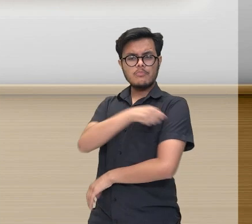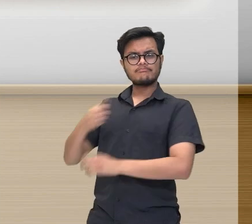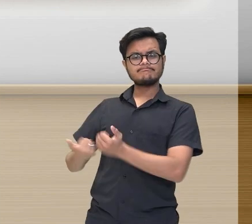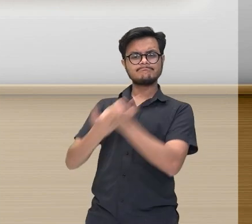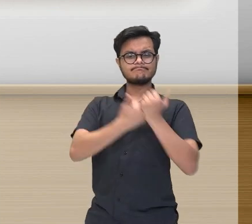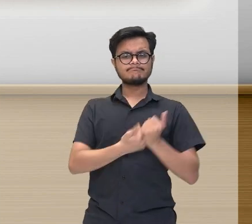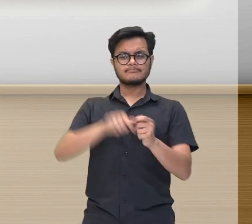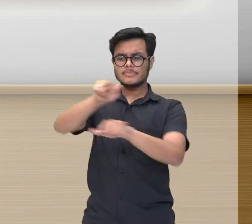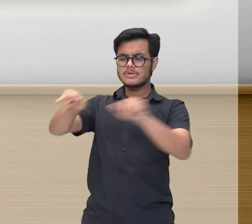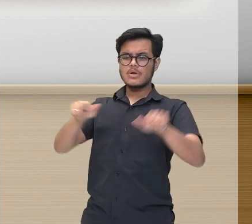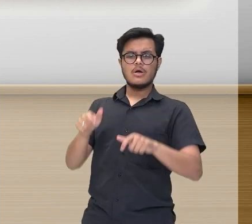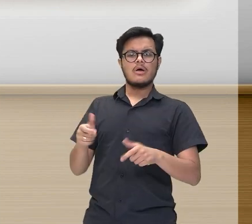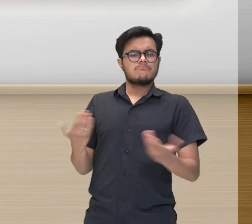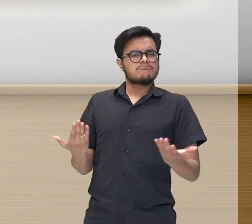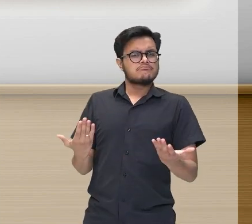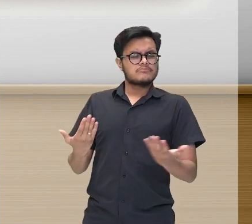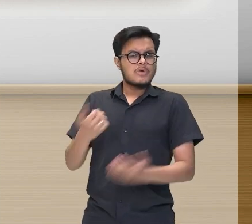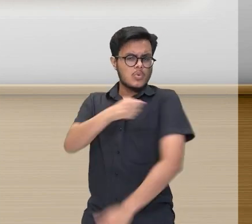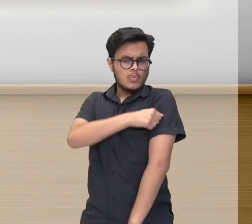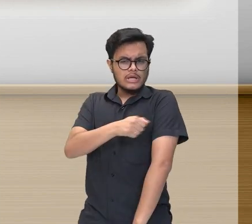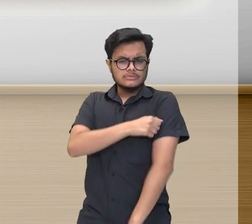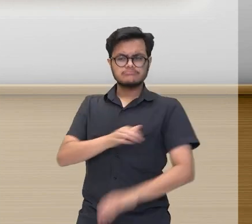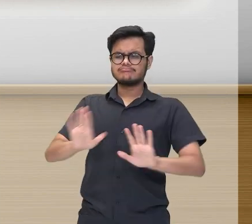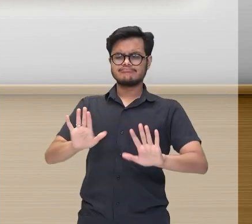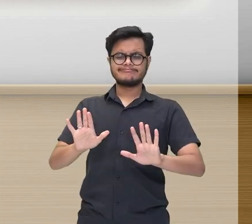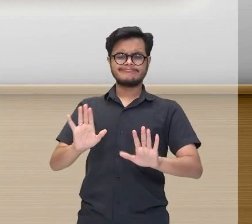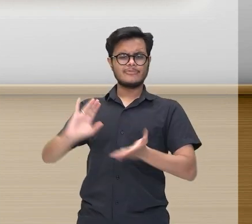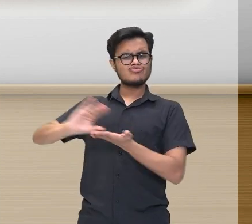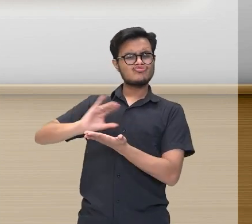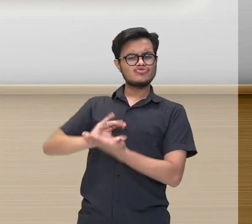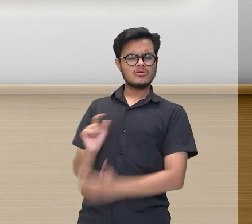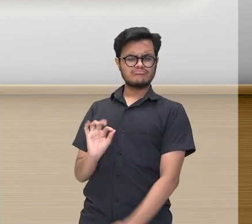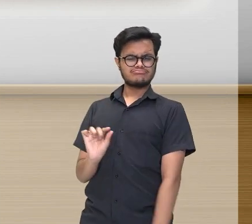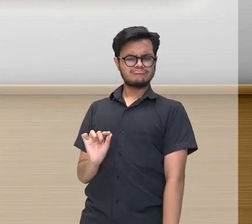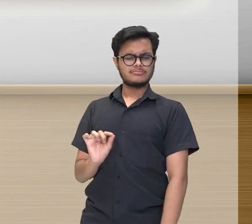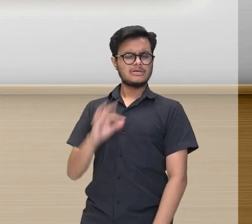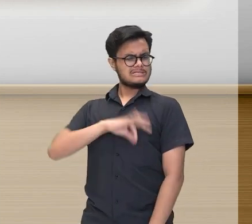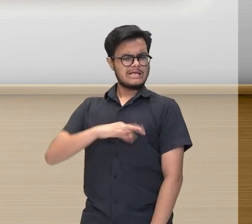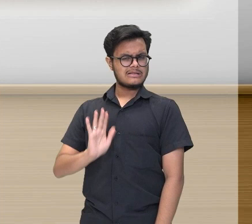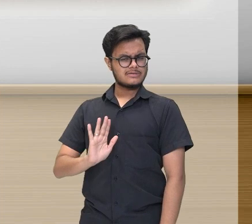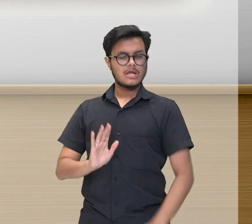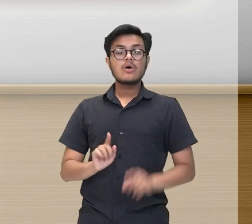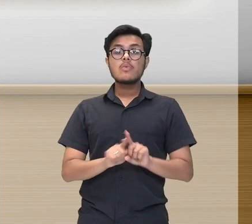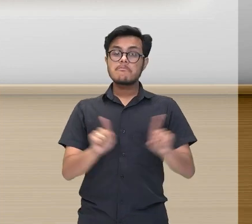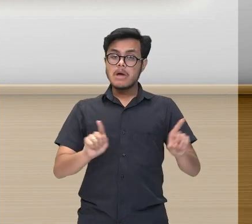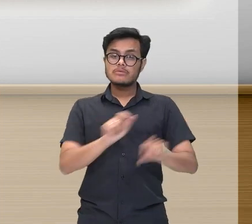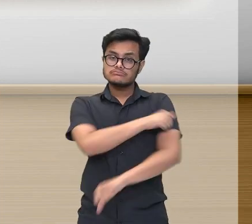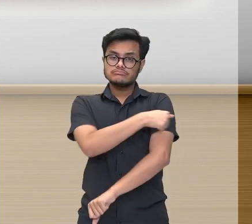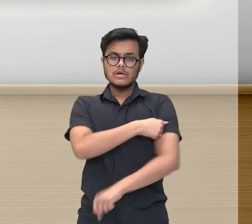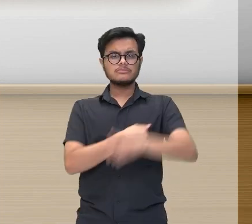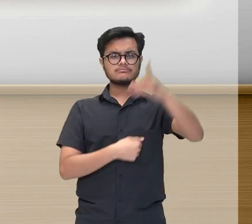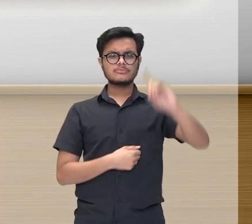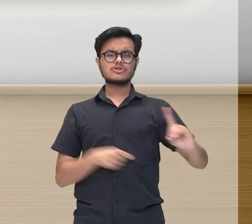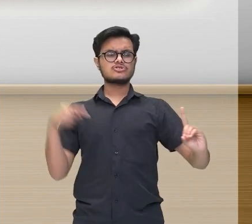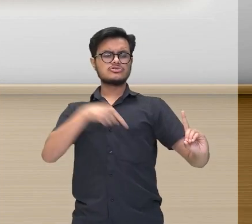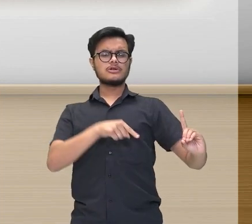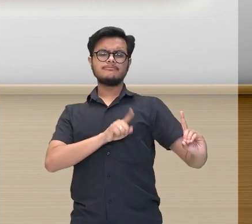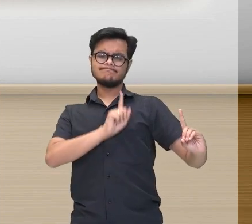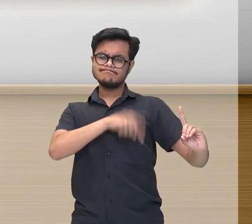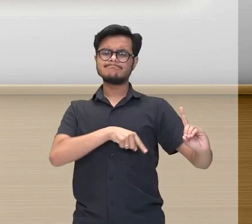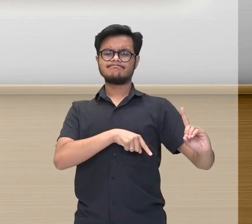apoio sem fins lucrativos, esse órgão de apoio institucional que vai representar os estudantes aí perante a gestão escolar.